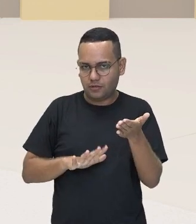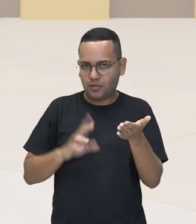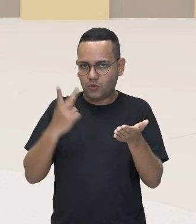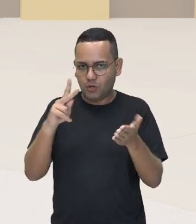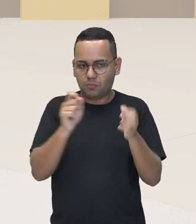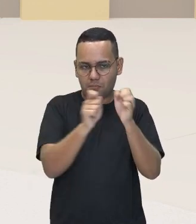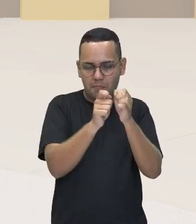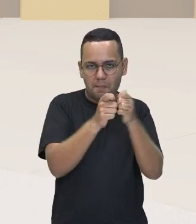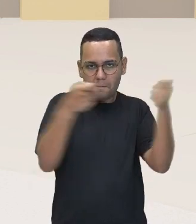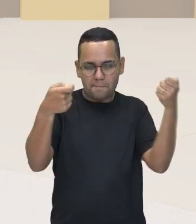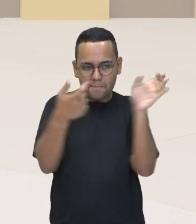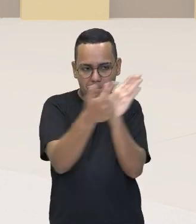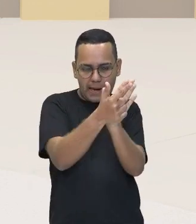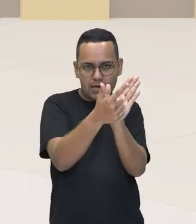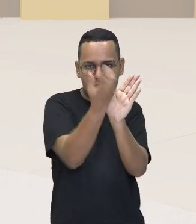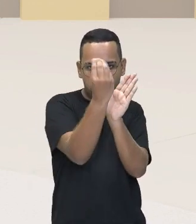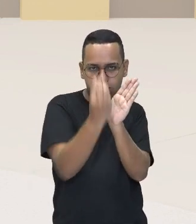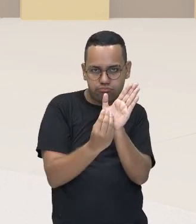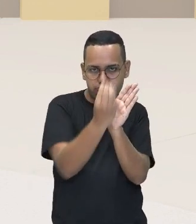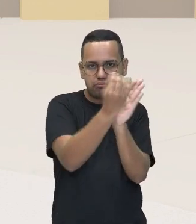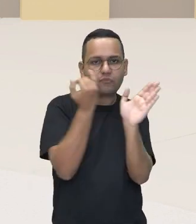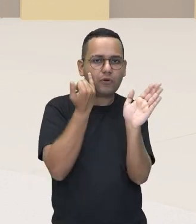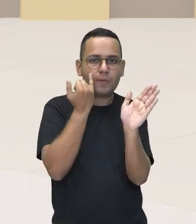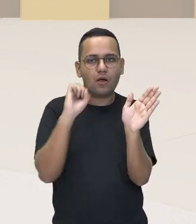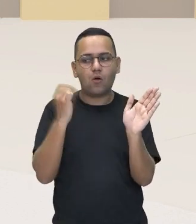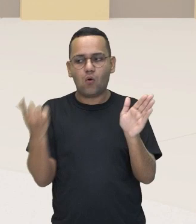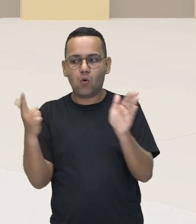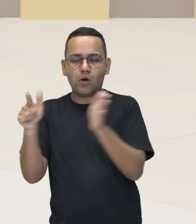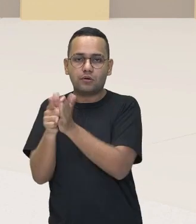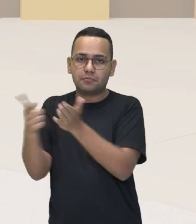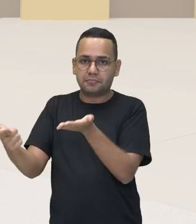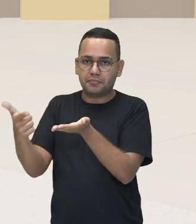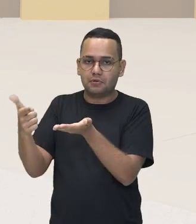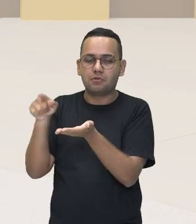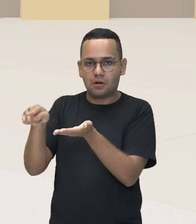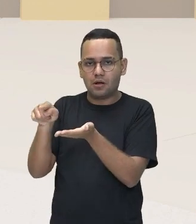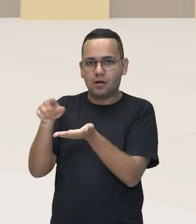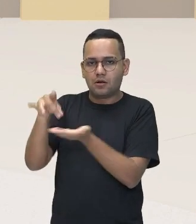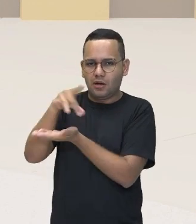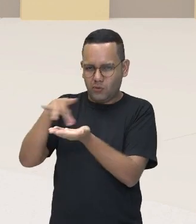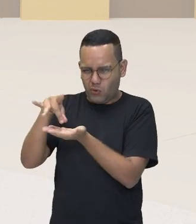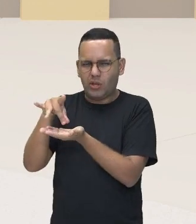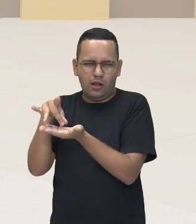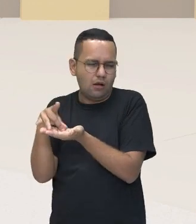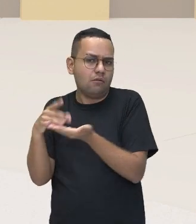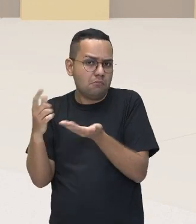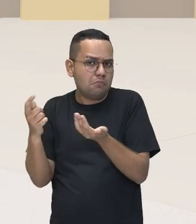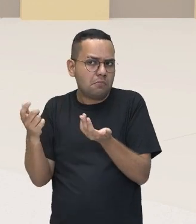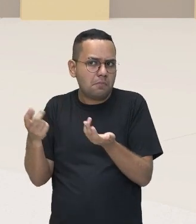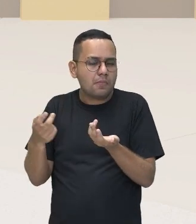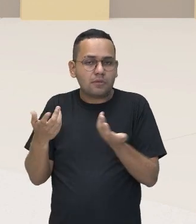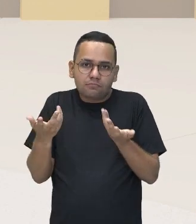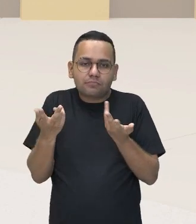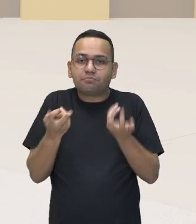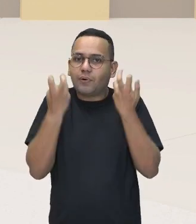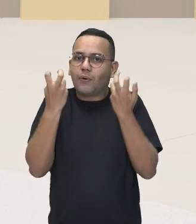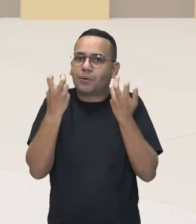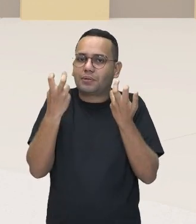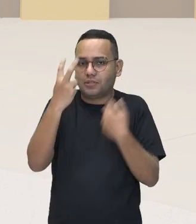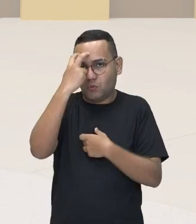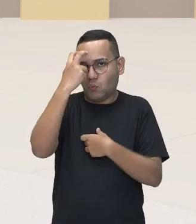painel ou do teu jornal Semeia News. Percebe, então, né, a importância, então, dessa cultura, dessa